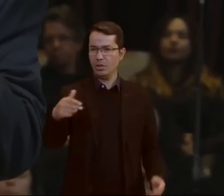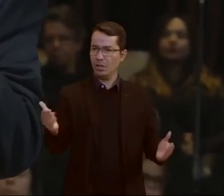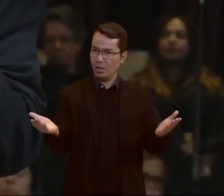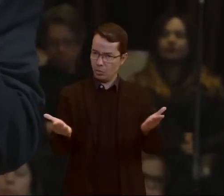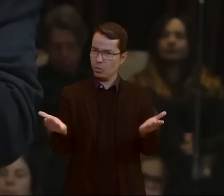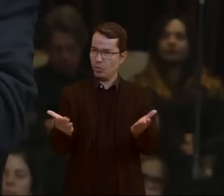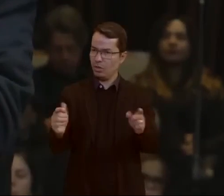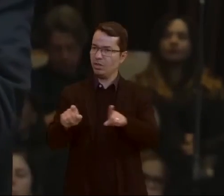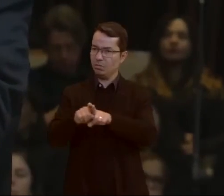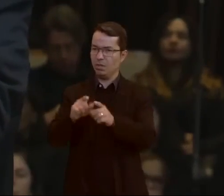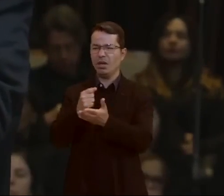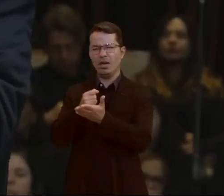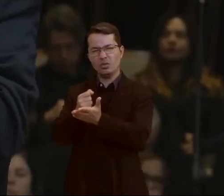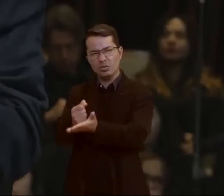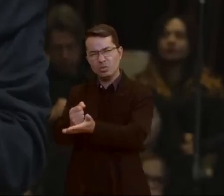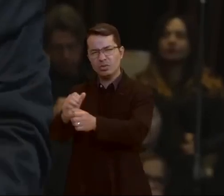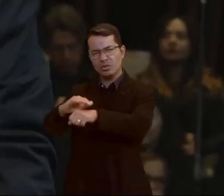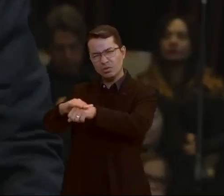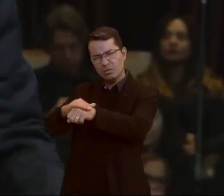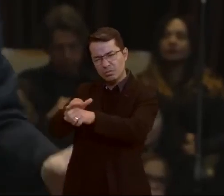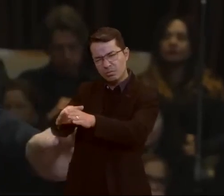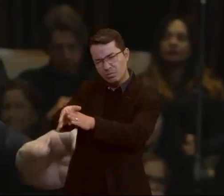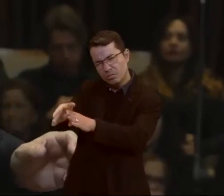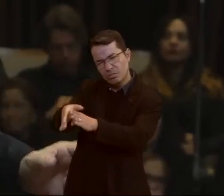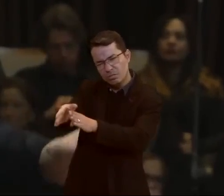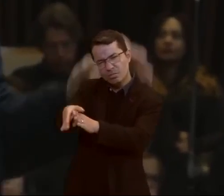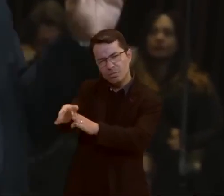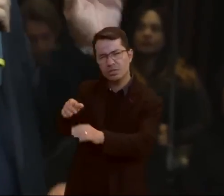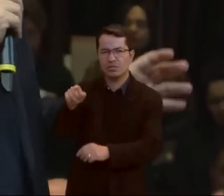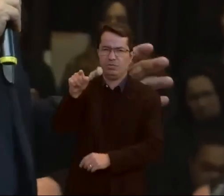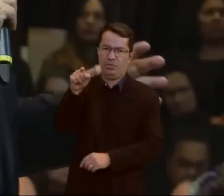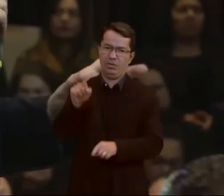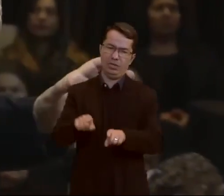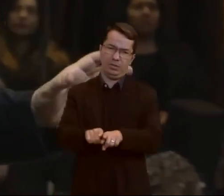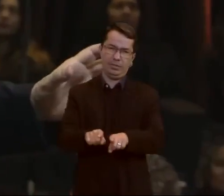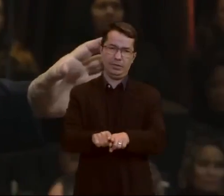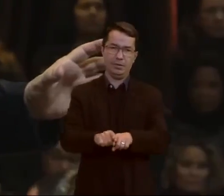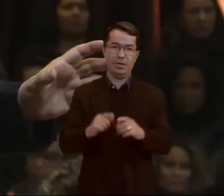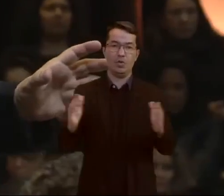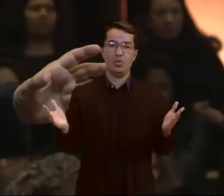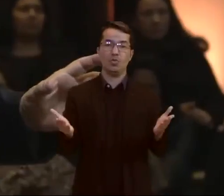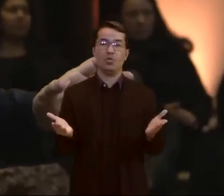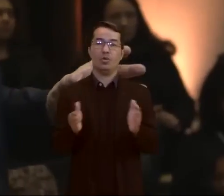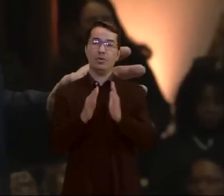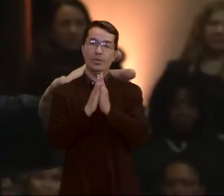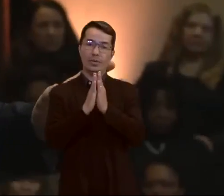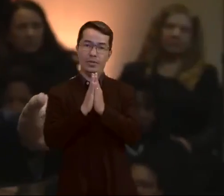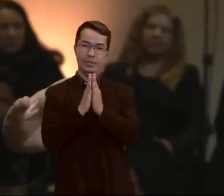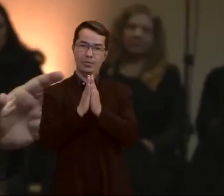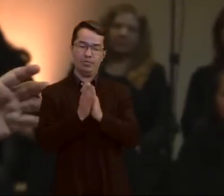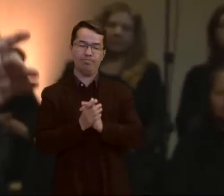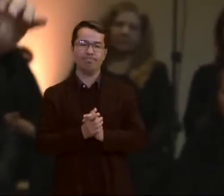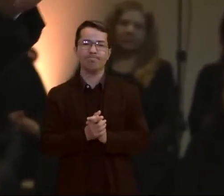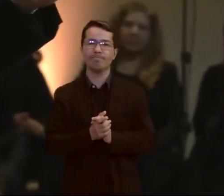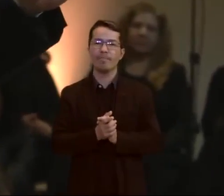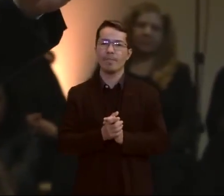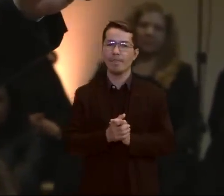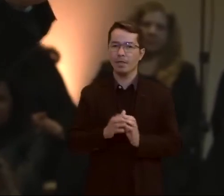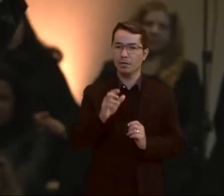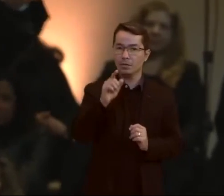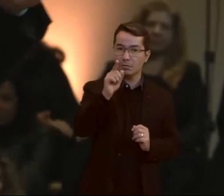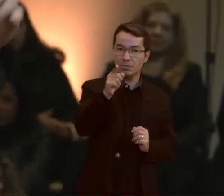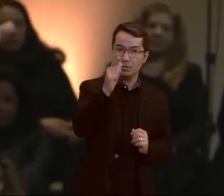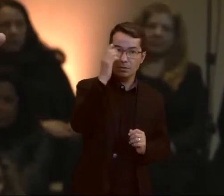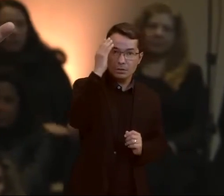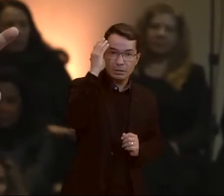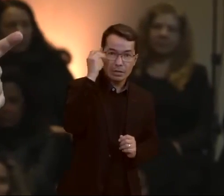coração, o que está mexendo com a alma, tá bom? Mas agora eu quero orar por vocês, tá? Você